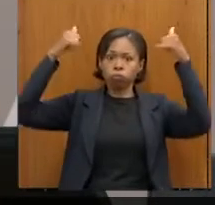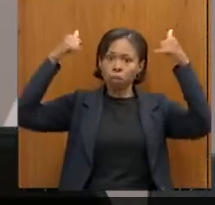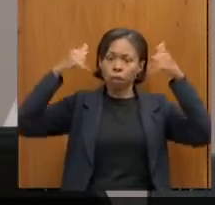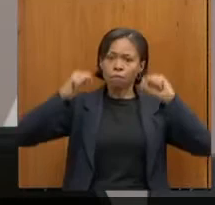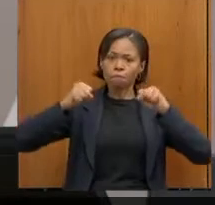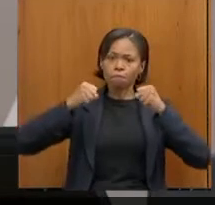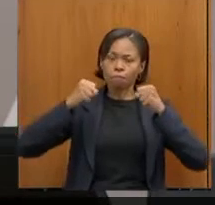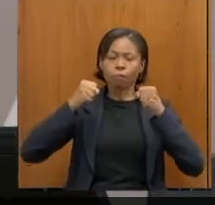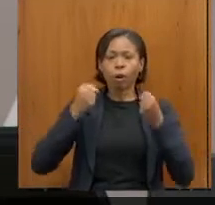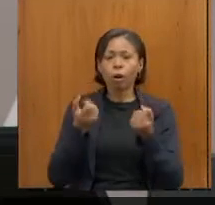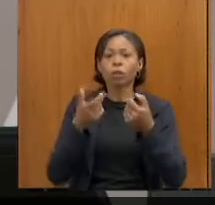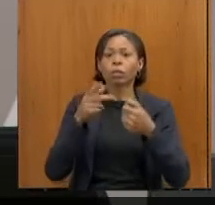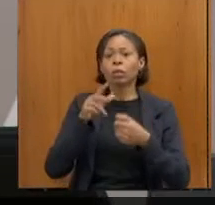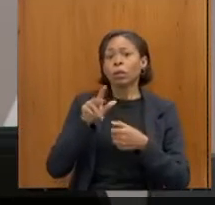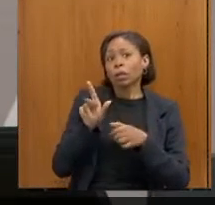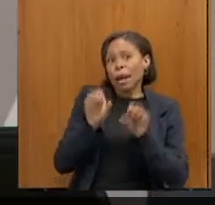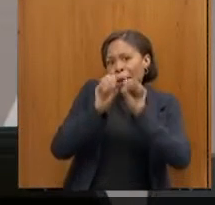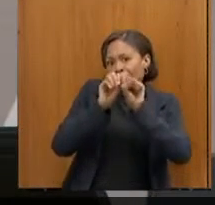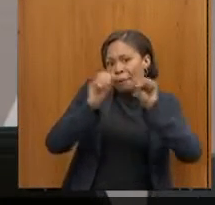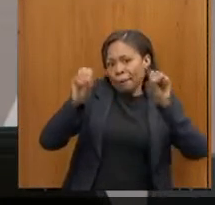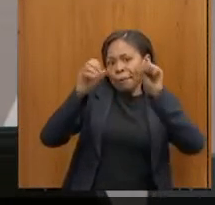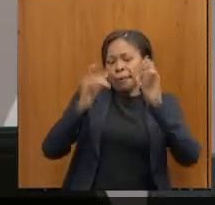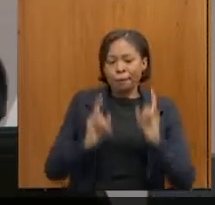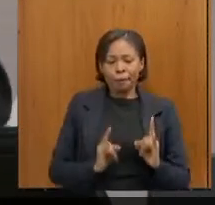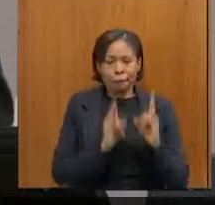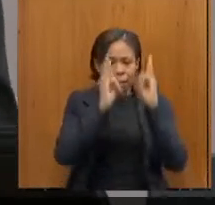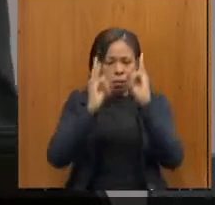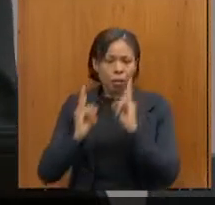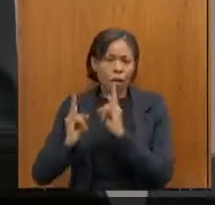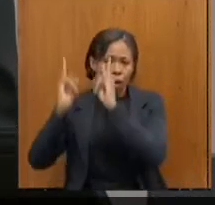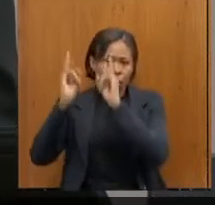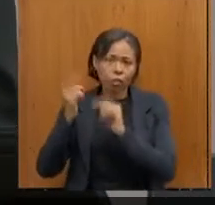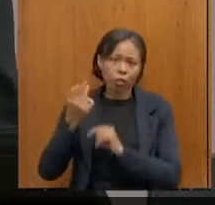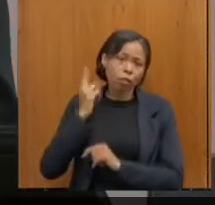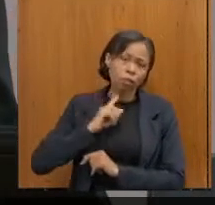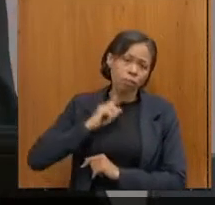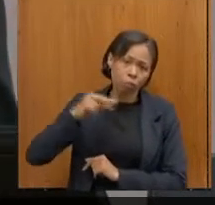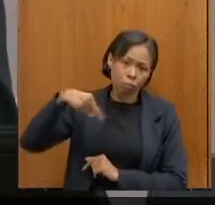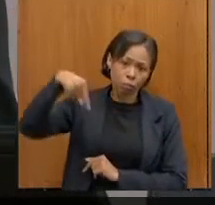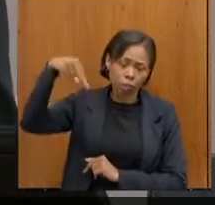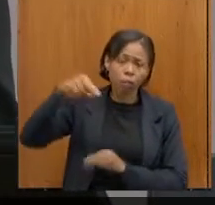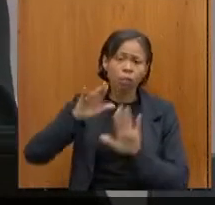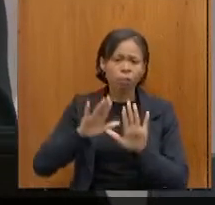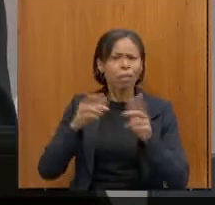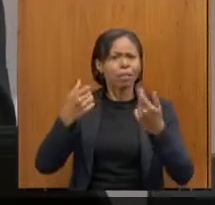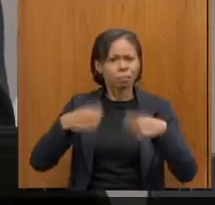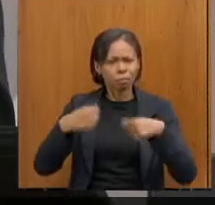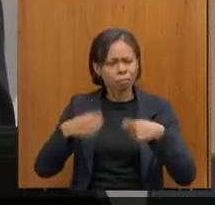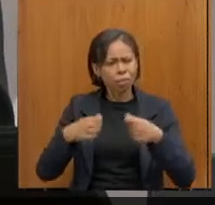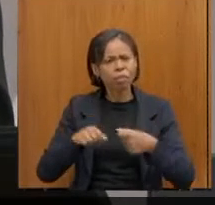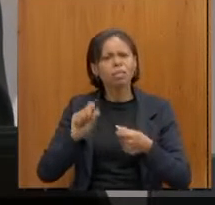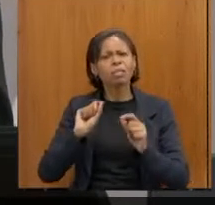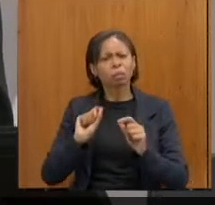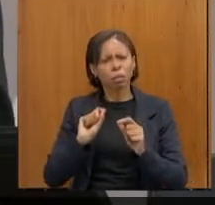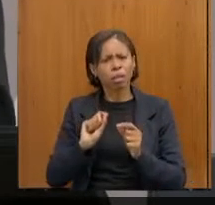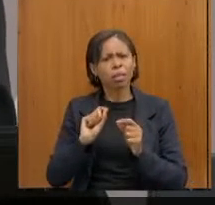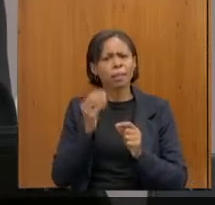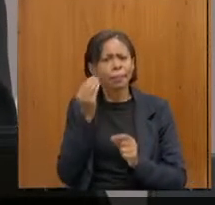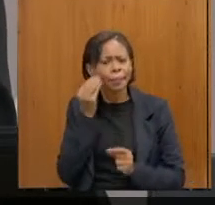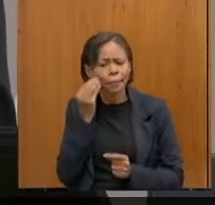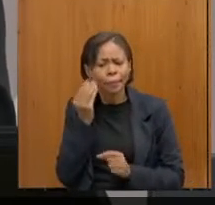nossa rede pode voltar e que a deputado do Rio do norte de Minas nós precisamos todas as formas de buscar